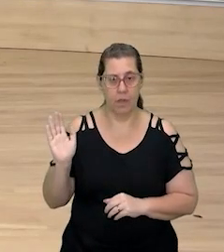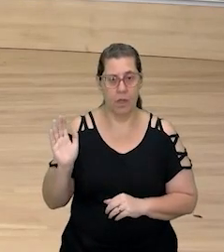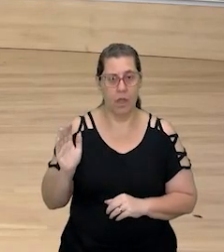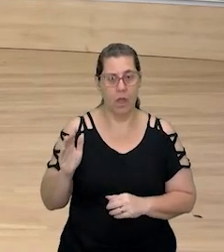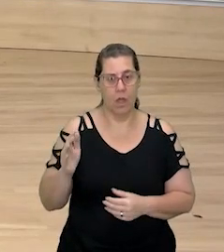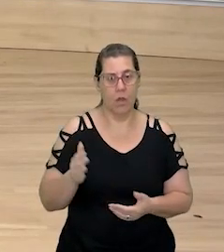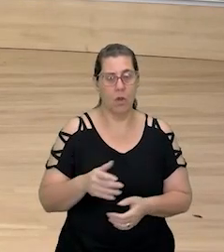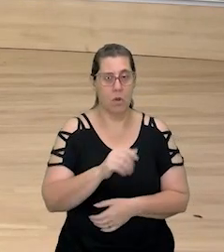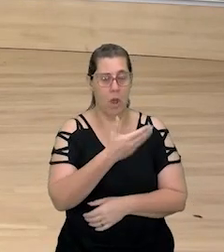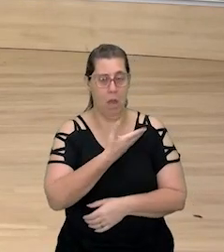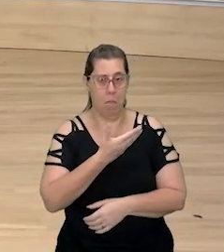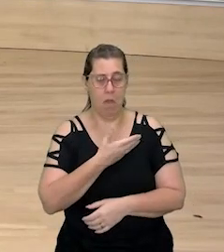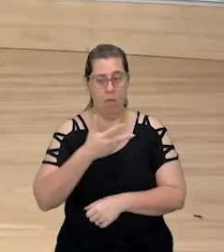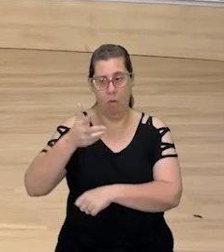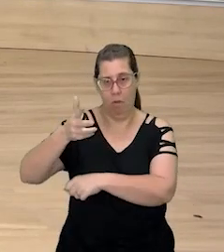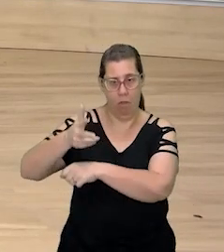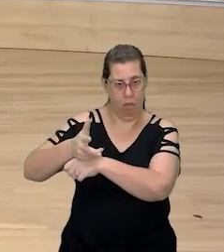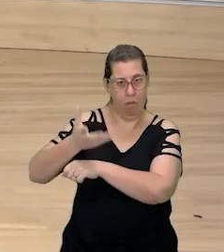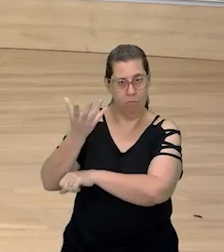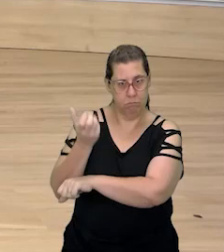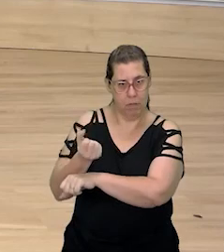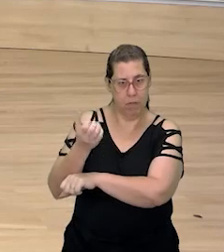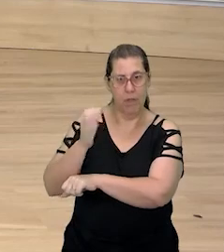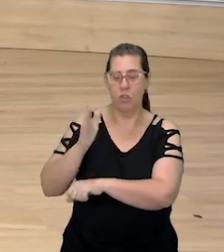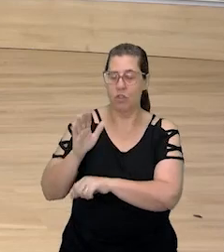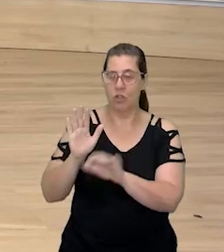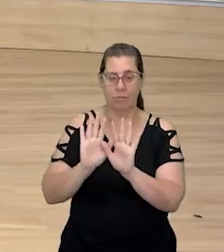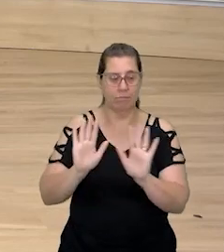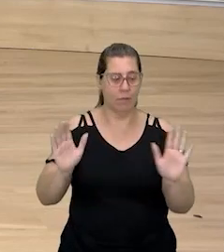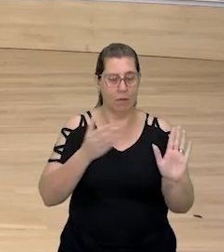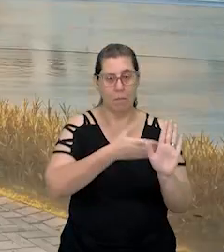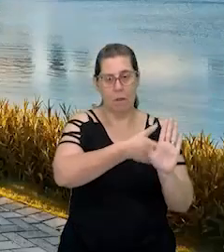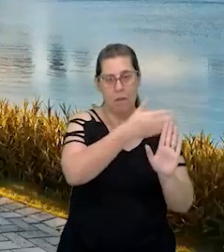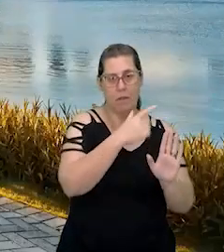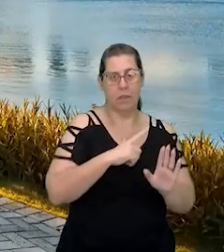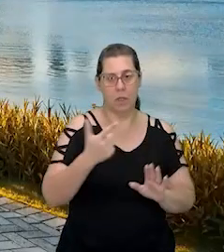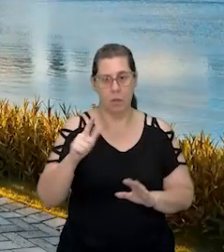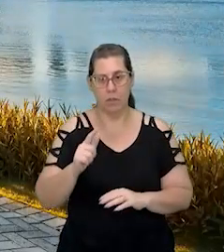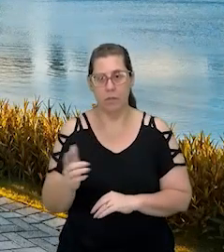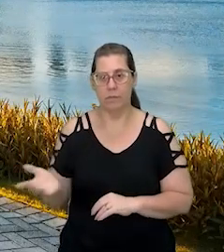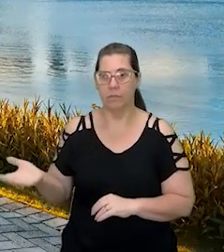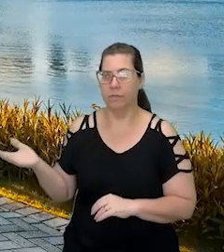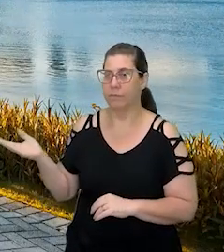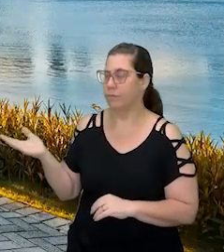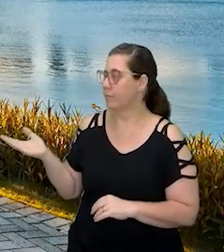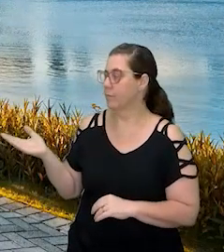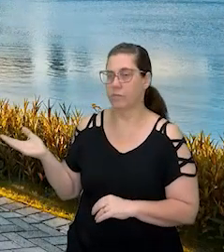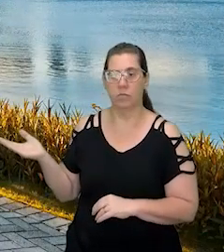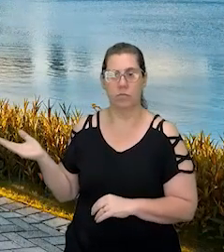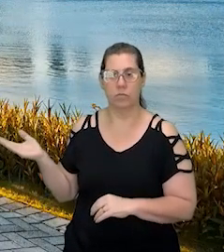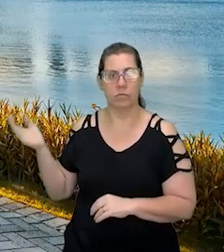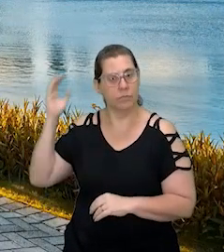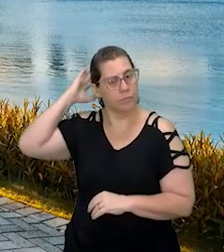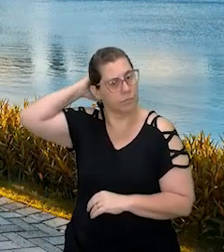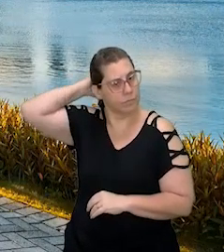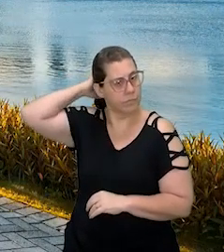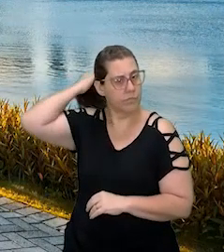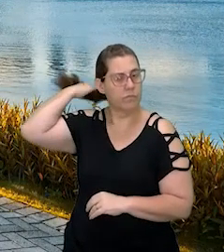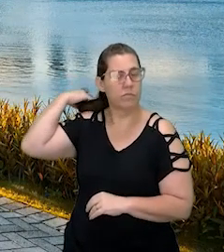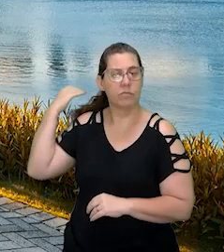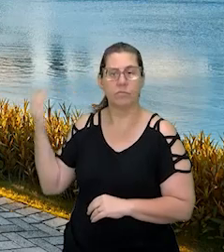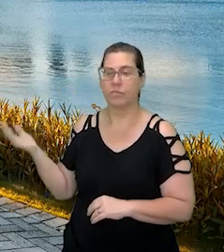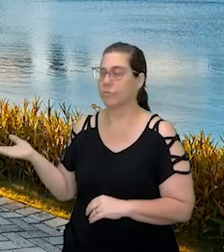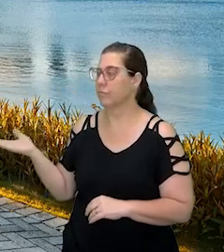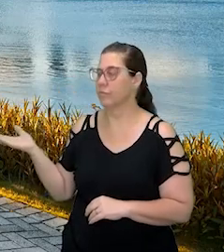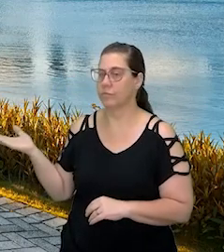o colega for gravar vocês, a imagem está projetada aqui. Seria interessante. Temos mais? Olha só, bonito também, hein? Ó, fazer